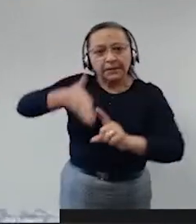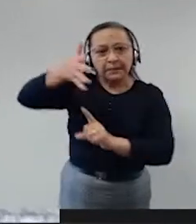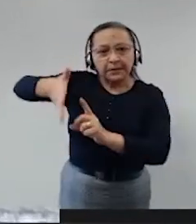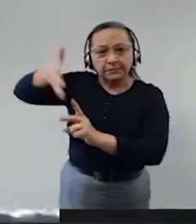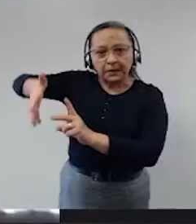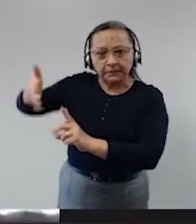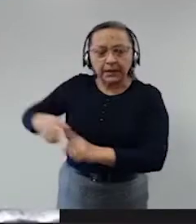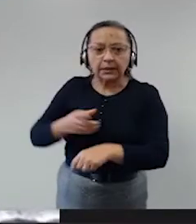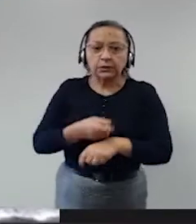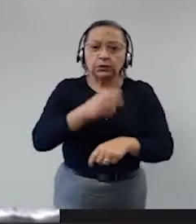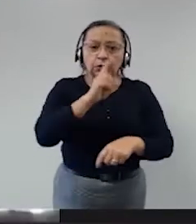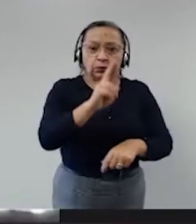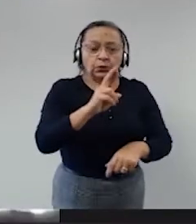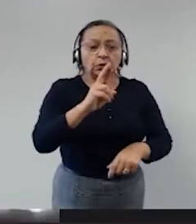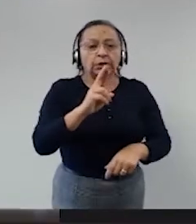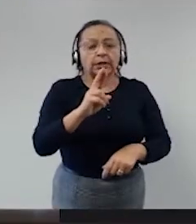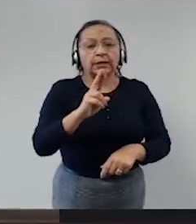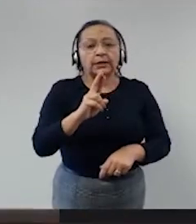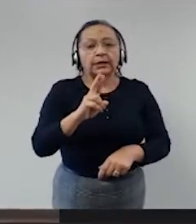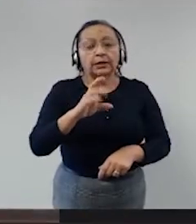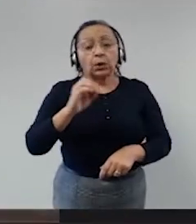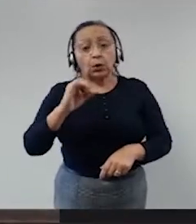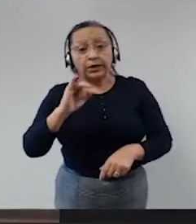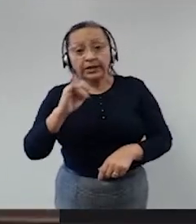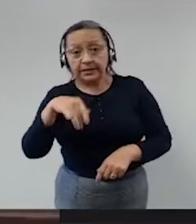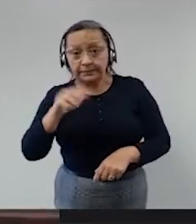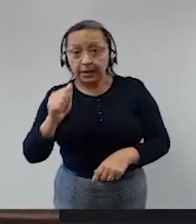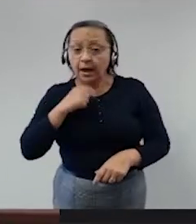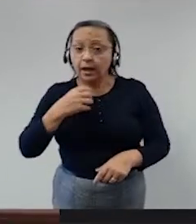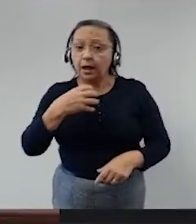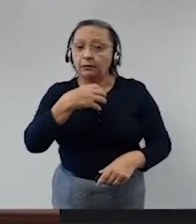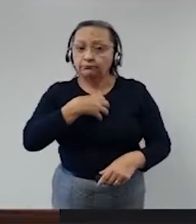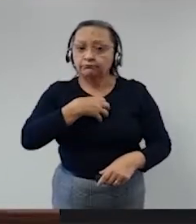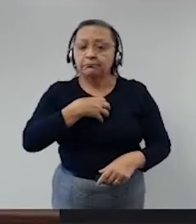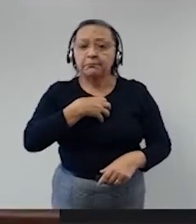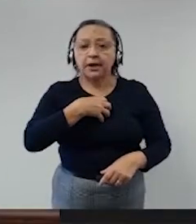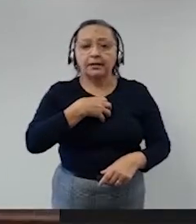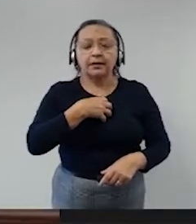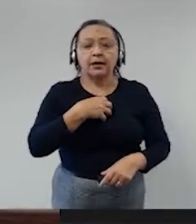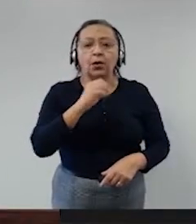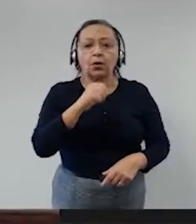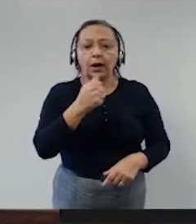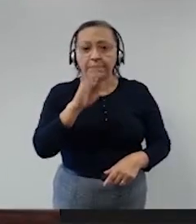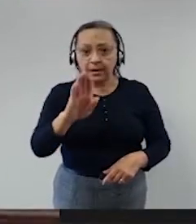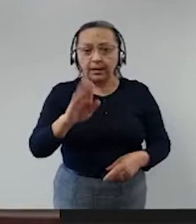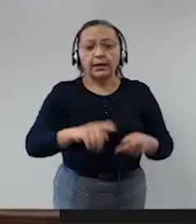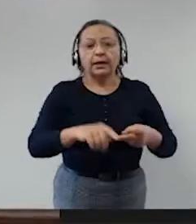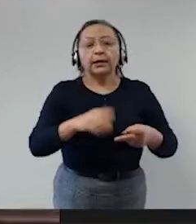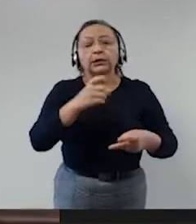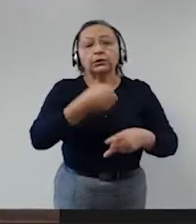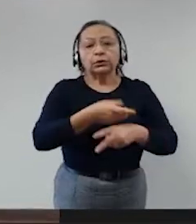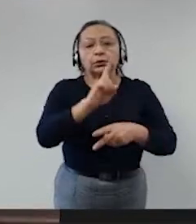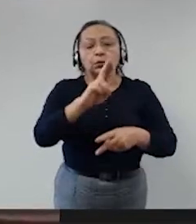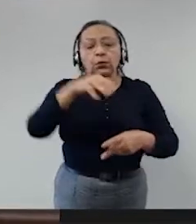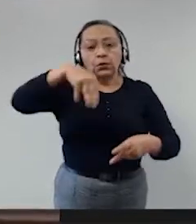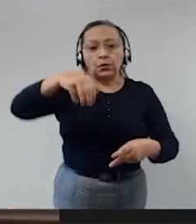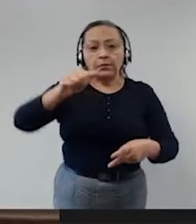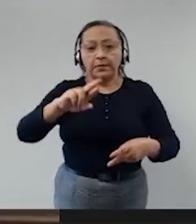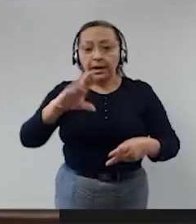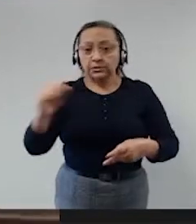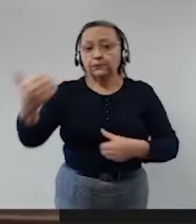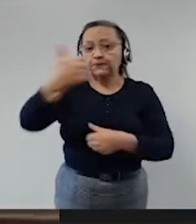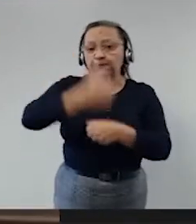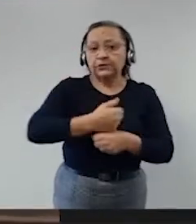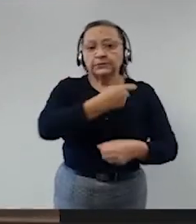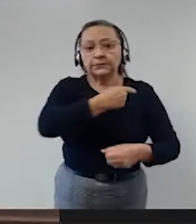que é a presidente da Comissão de Direitos Difusos e Coletivos da OAB Bahia, o doutor Márcio Sávio Cavalcante Lobato, que é o vice-presidente